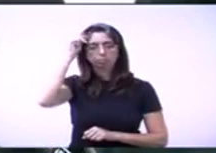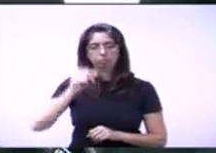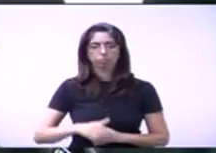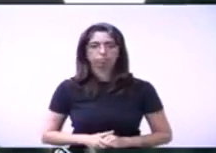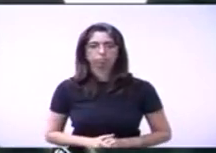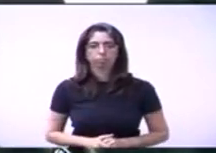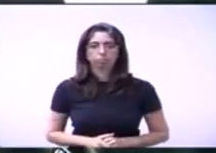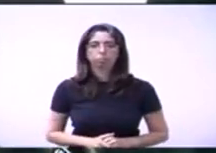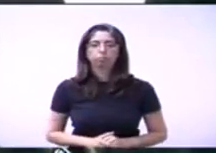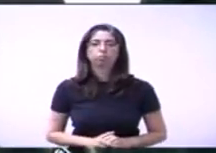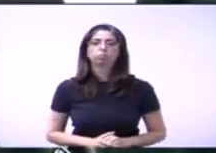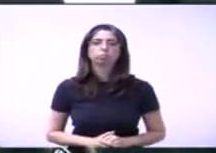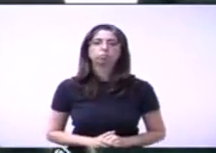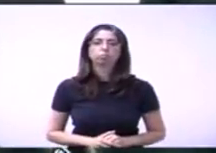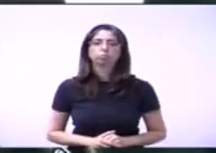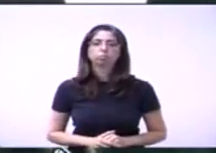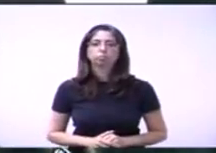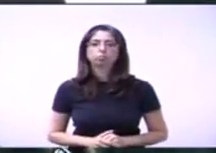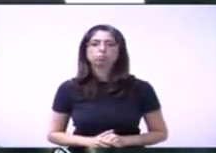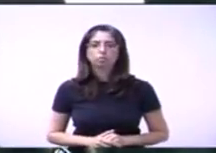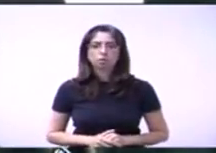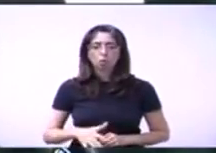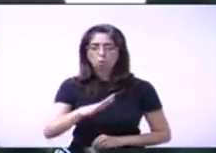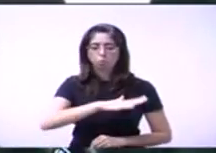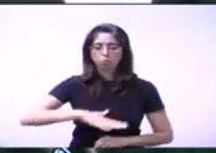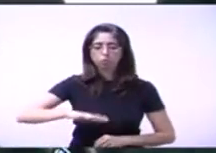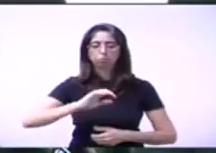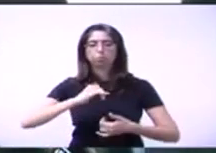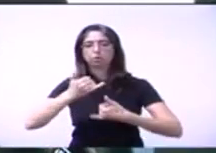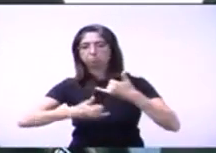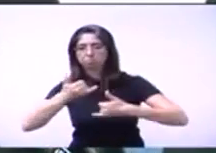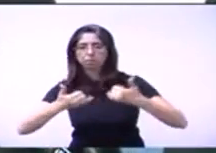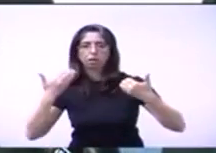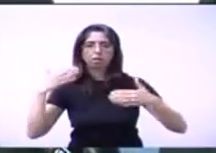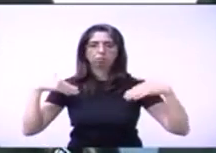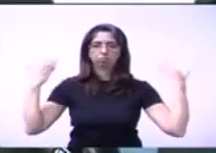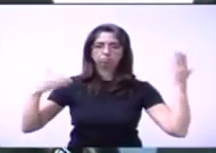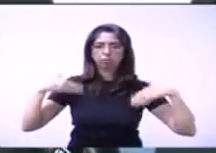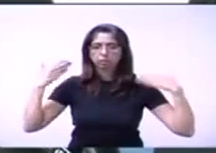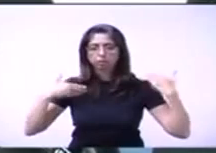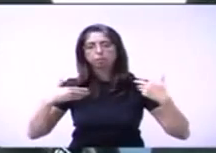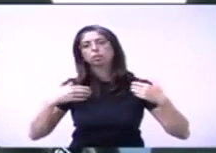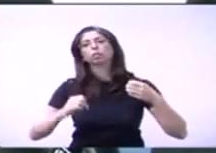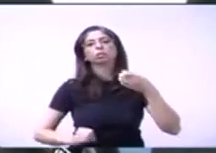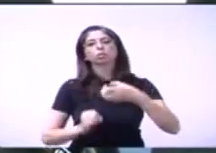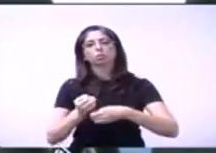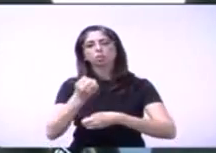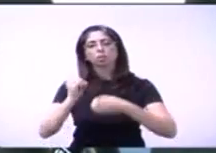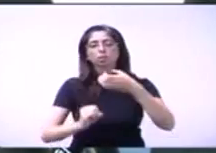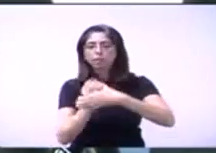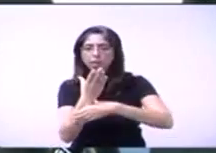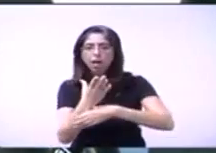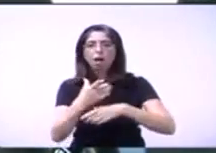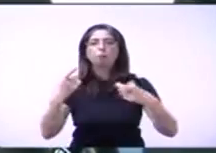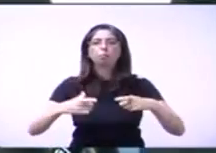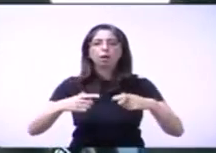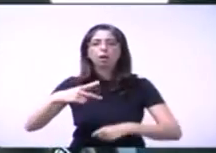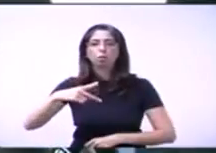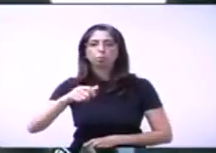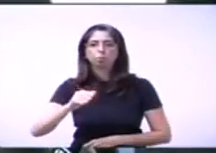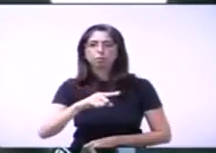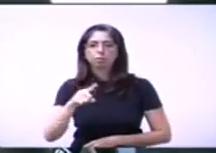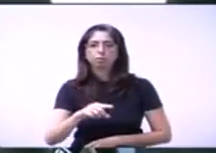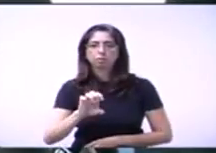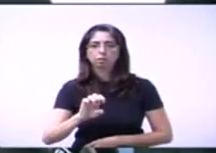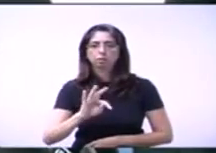sobre a criação de área de lazer e recreação no Residencial Pazete. 127, do